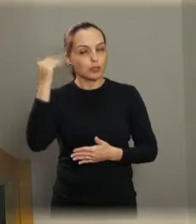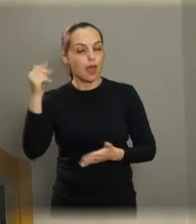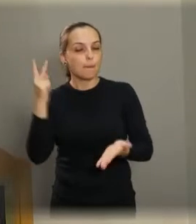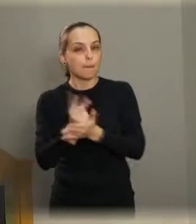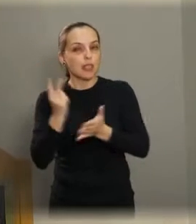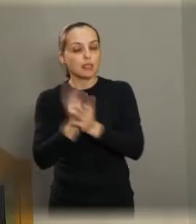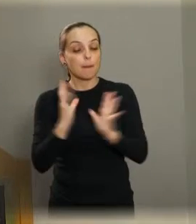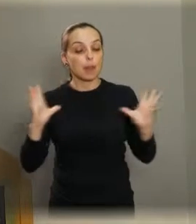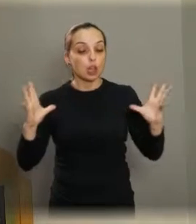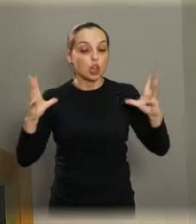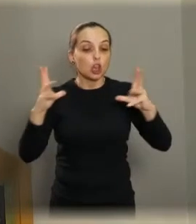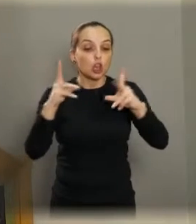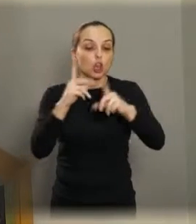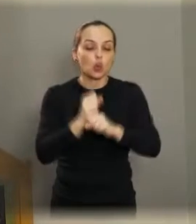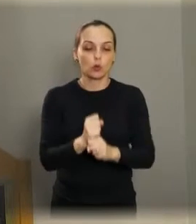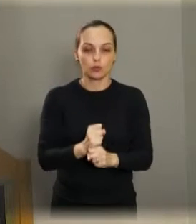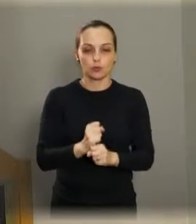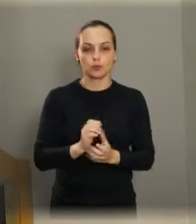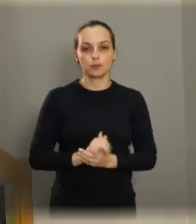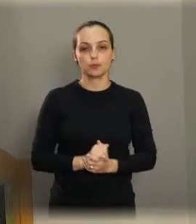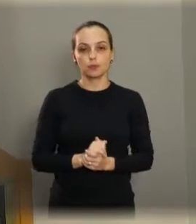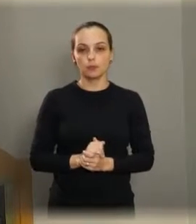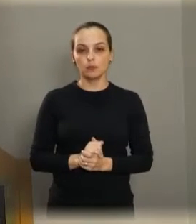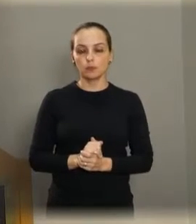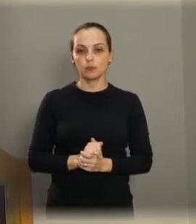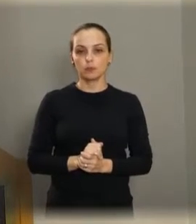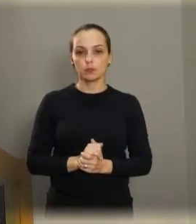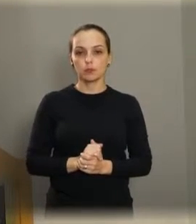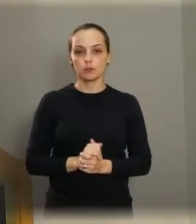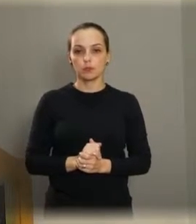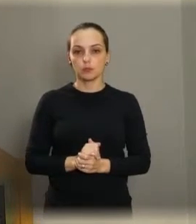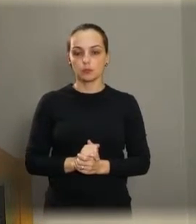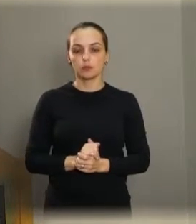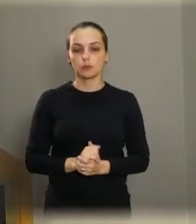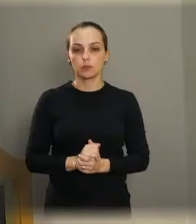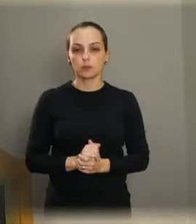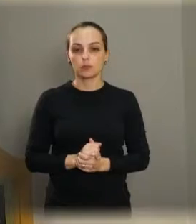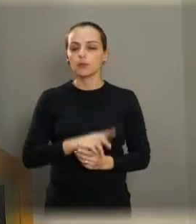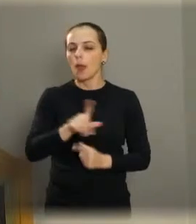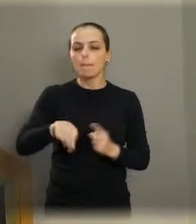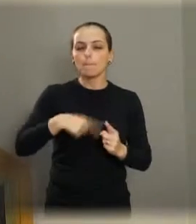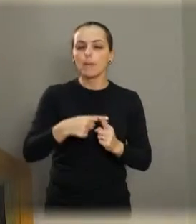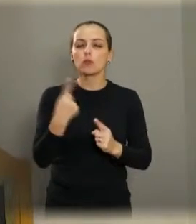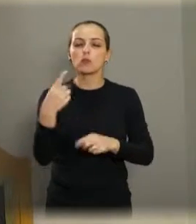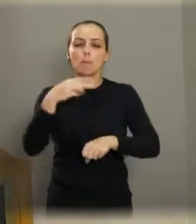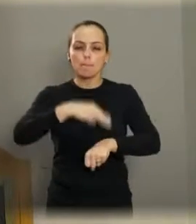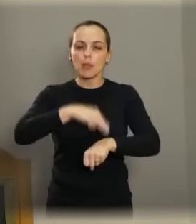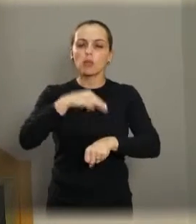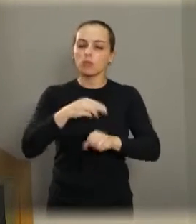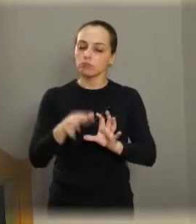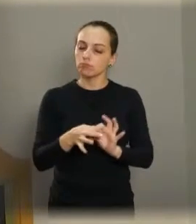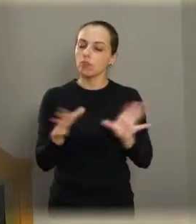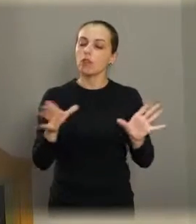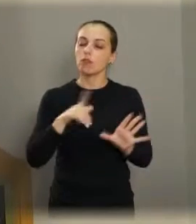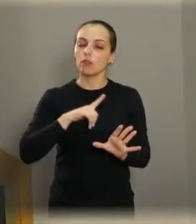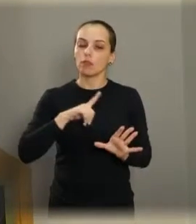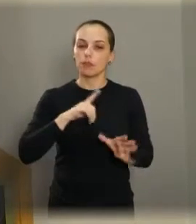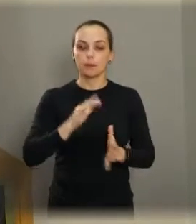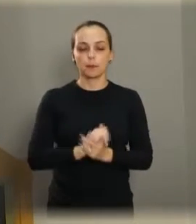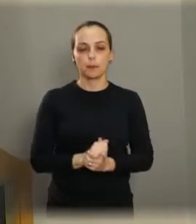do grupo eu quero também mais ou menos para o presidente que eu tenho direito